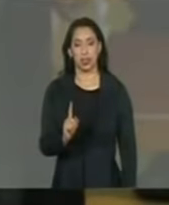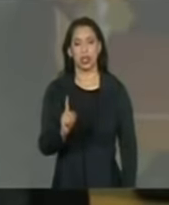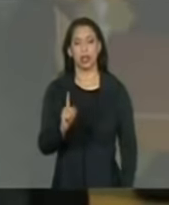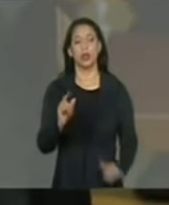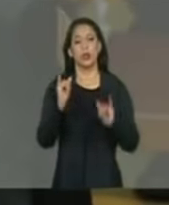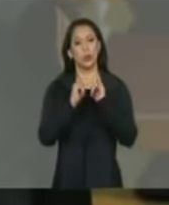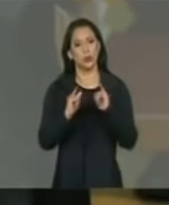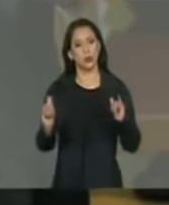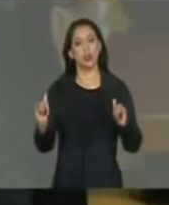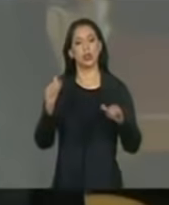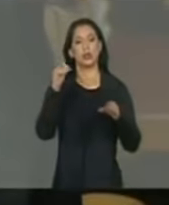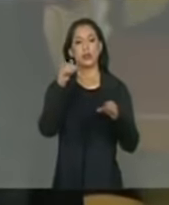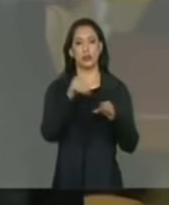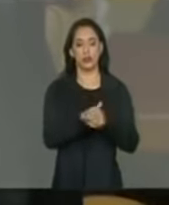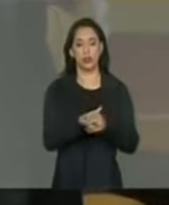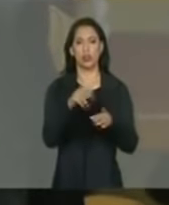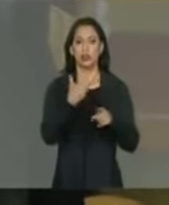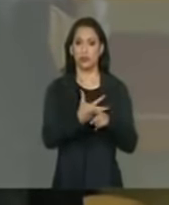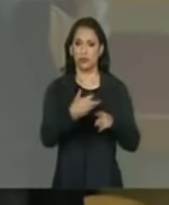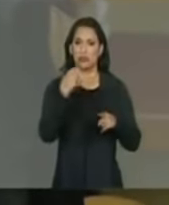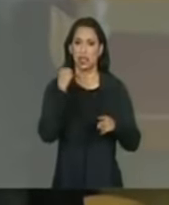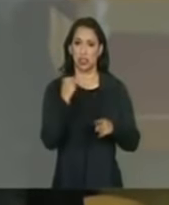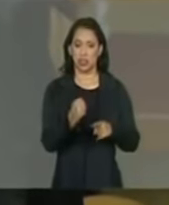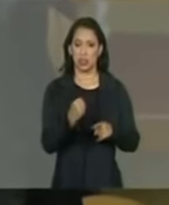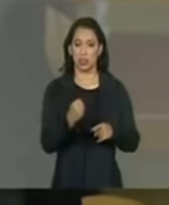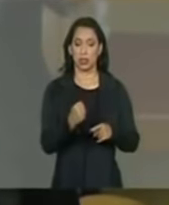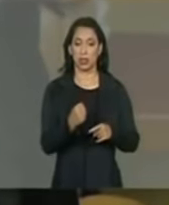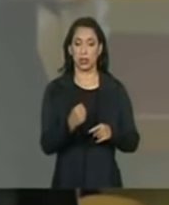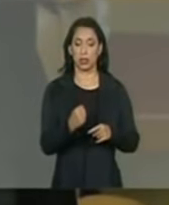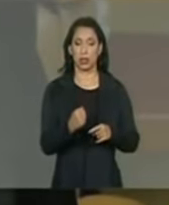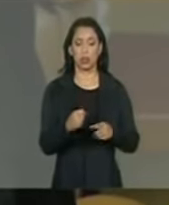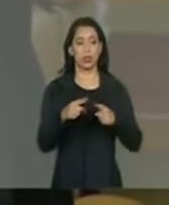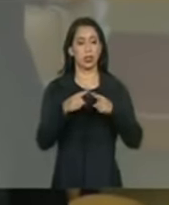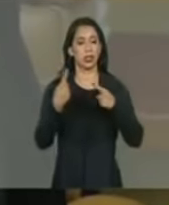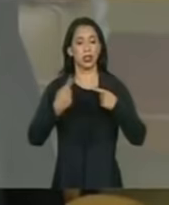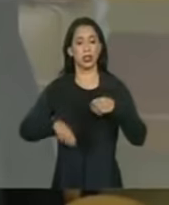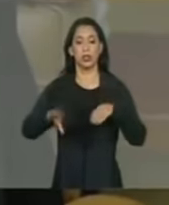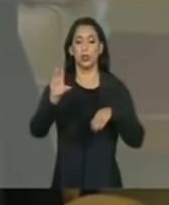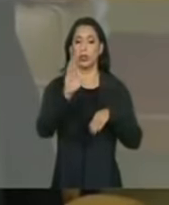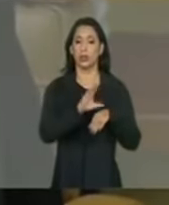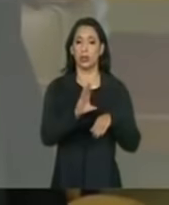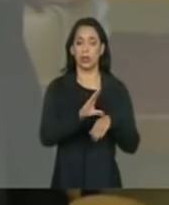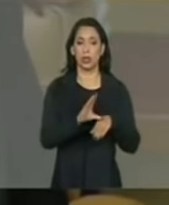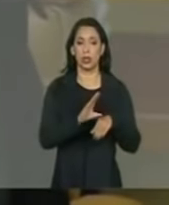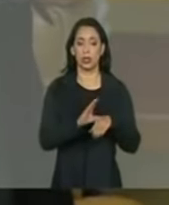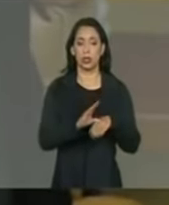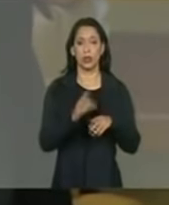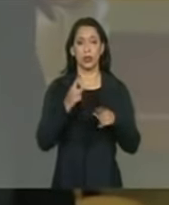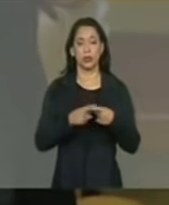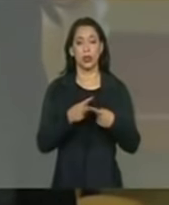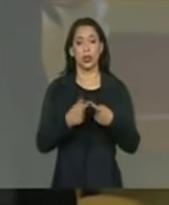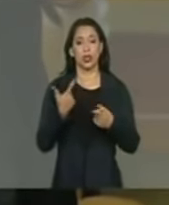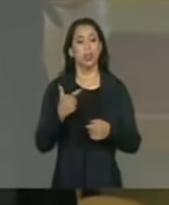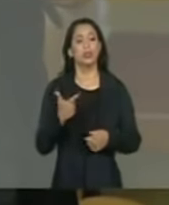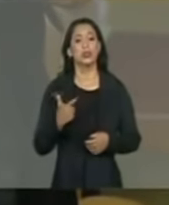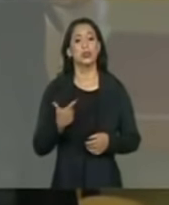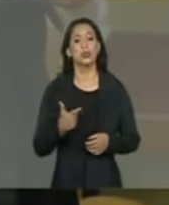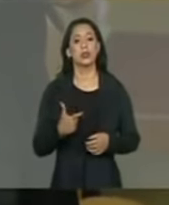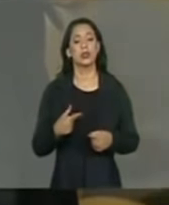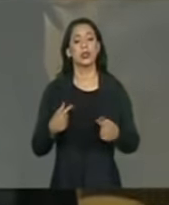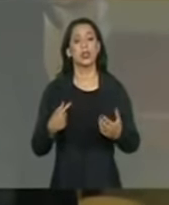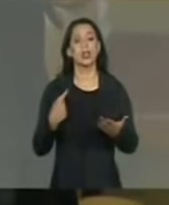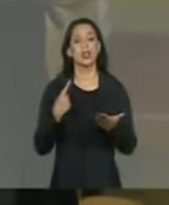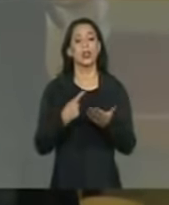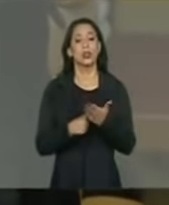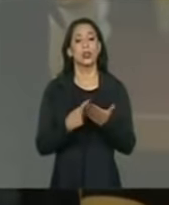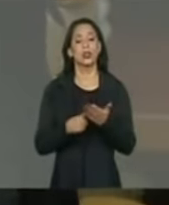que o menciona a inconstitucionalidade desta norma porém compatibilidade com o que com a presunção